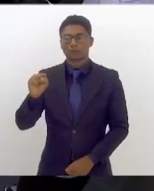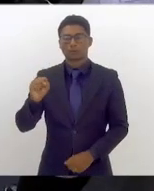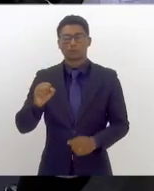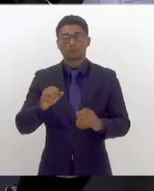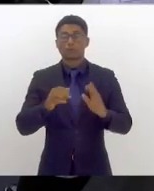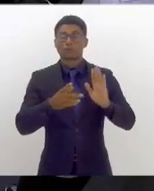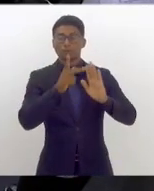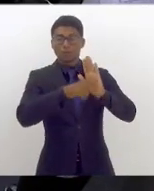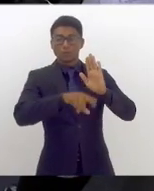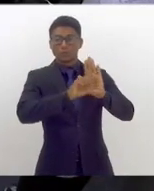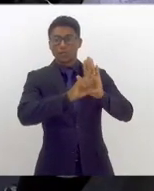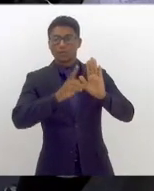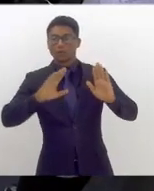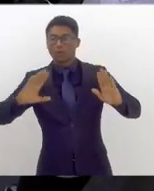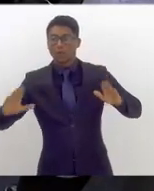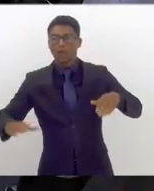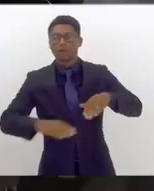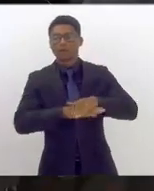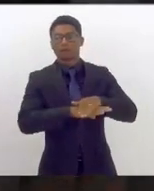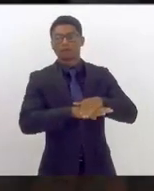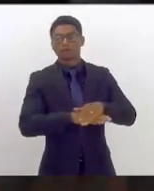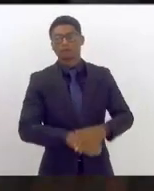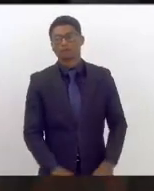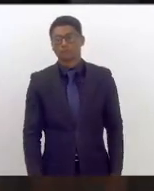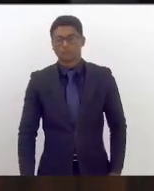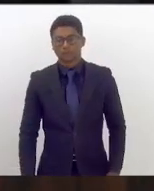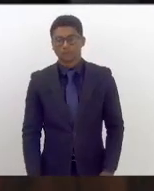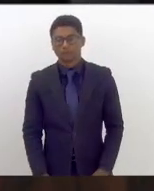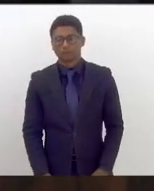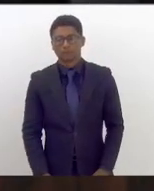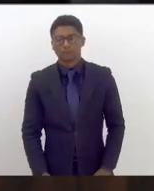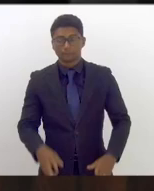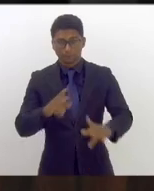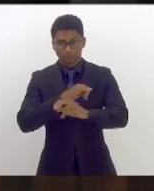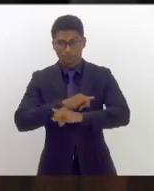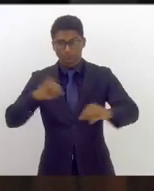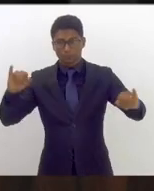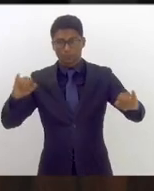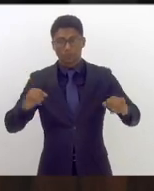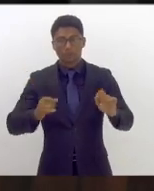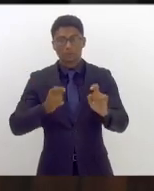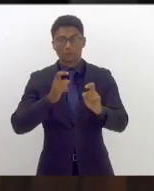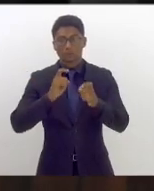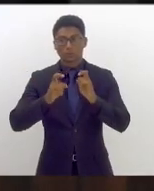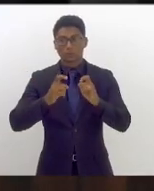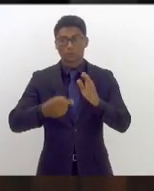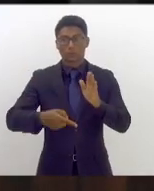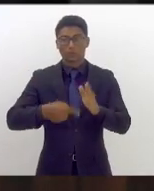arquivo anuncio em regime de urgência em votação em discussão única